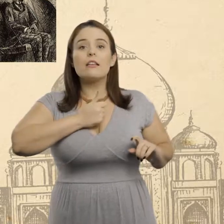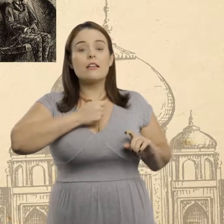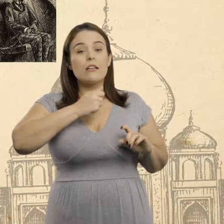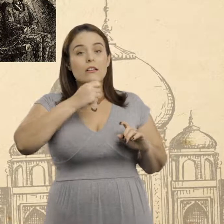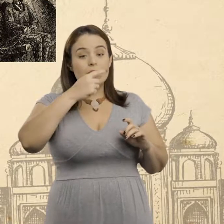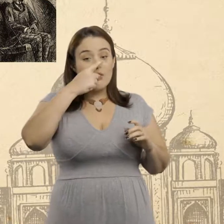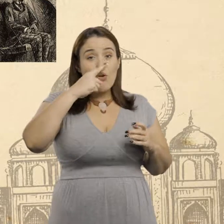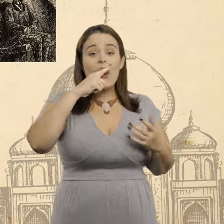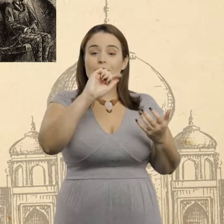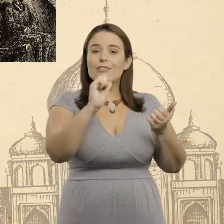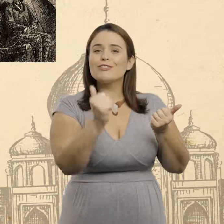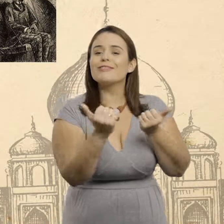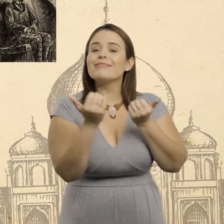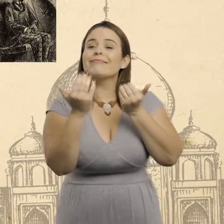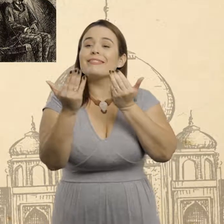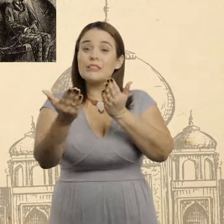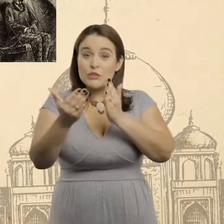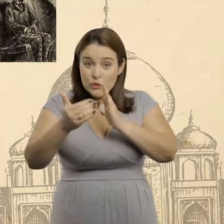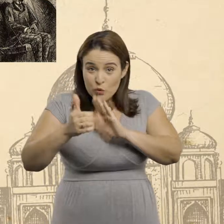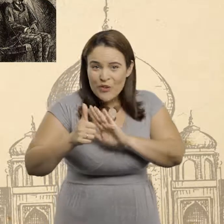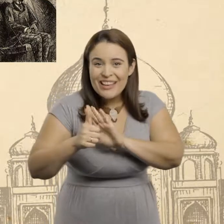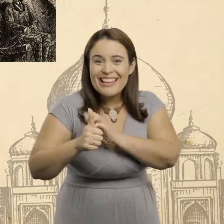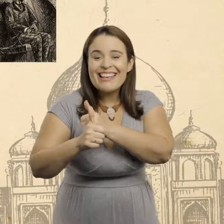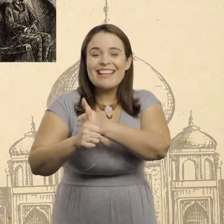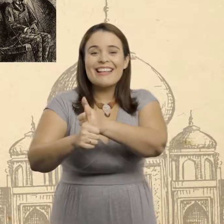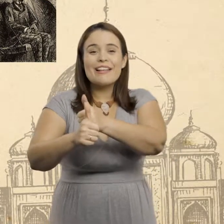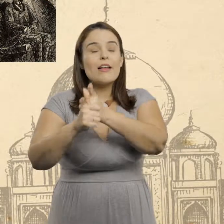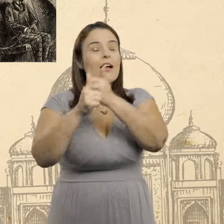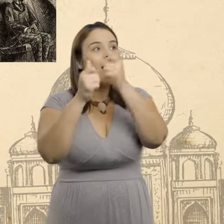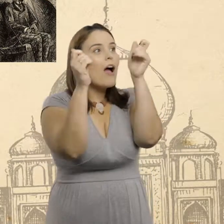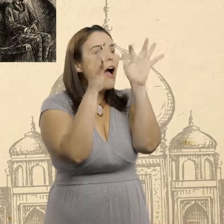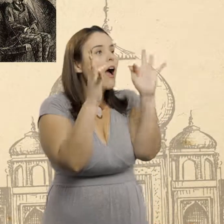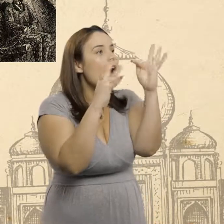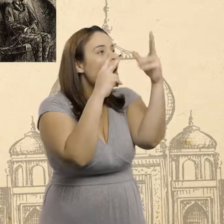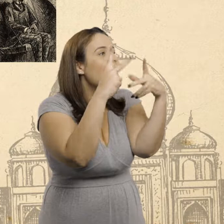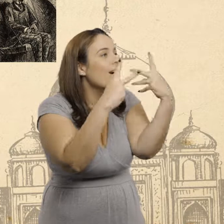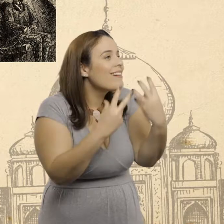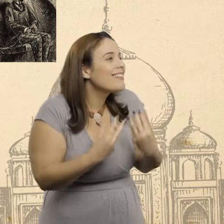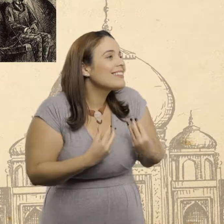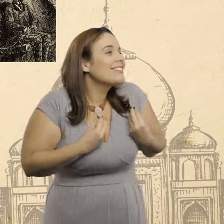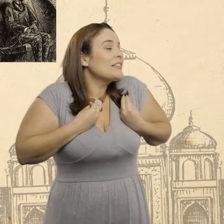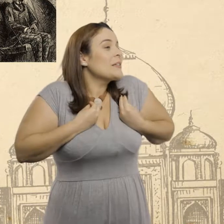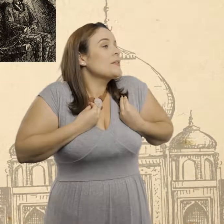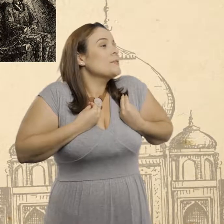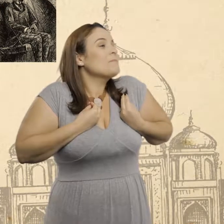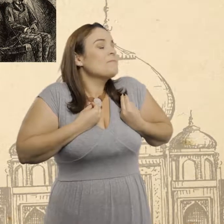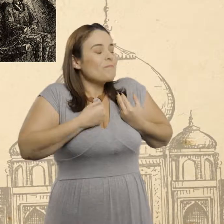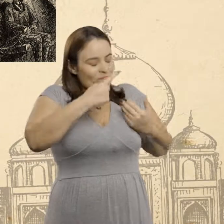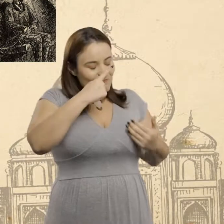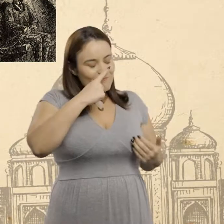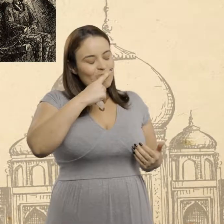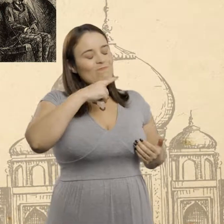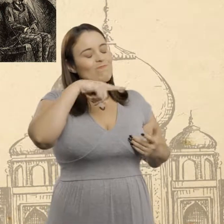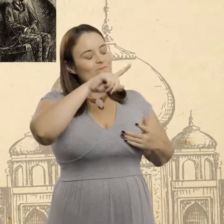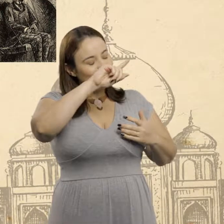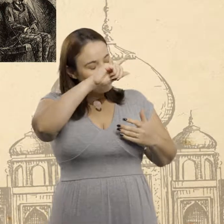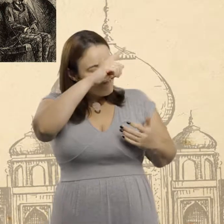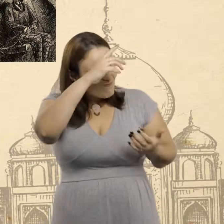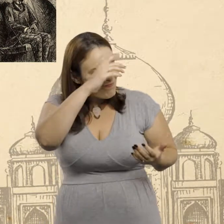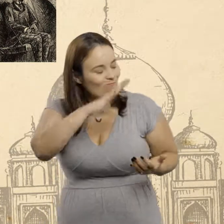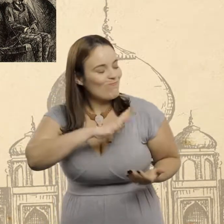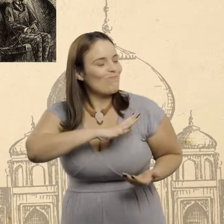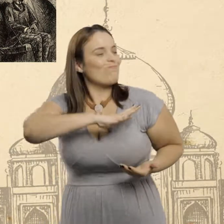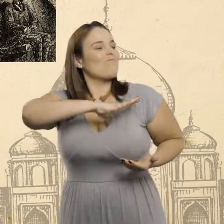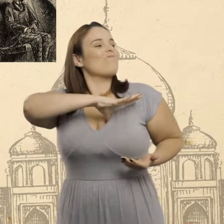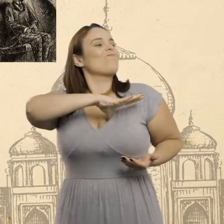Fogg ofereceu o elefante de presente para o guia. O guia ficou muito feliz em ganhar o elefante e disse que ele era um